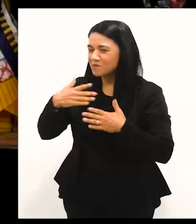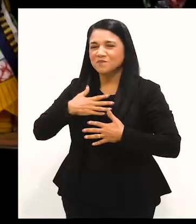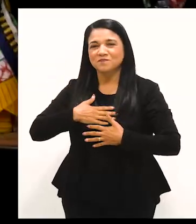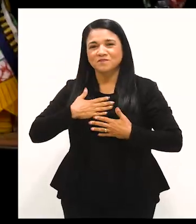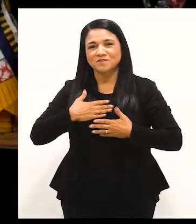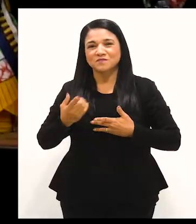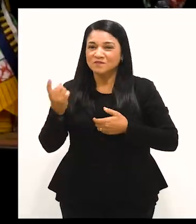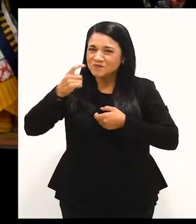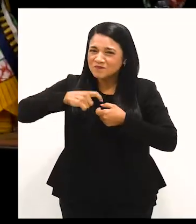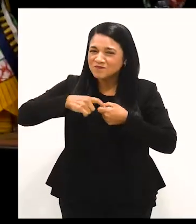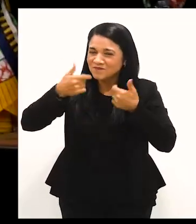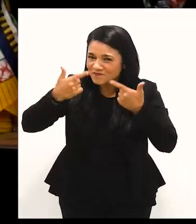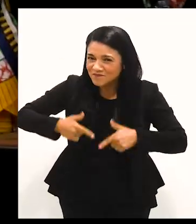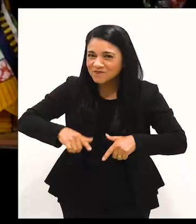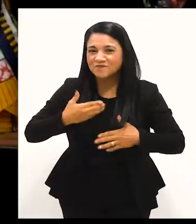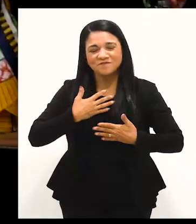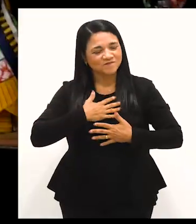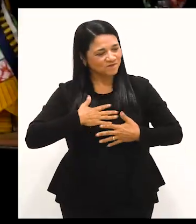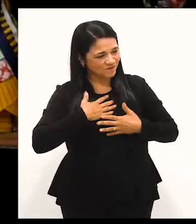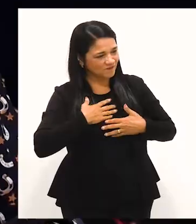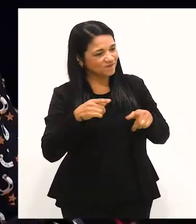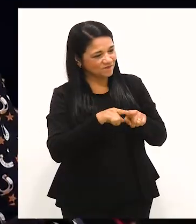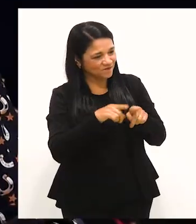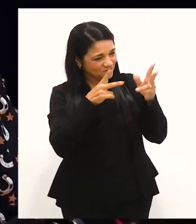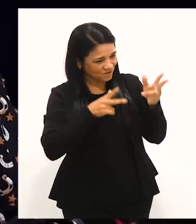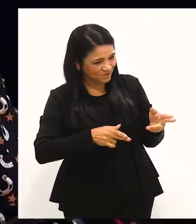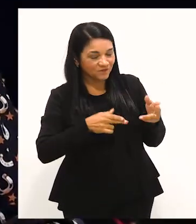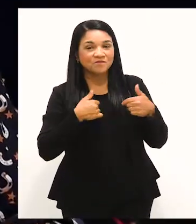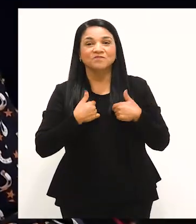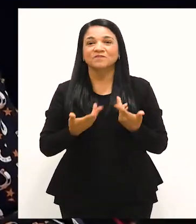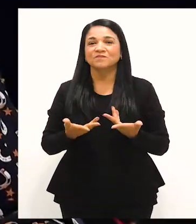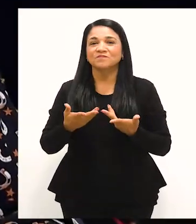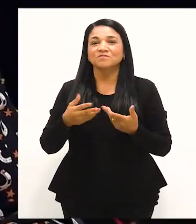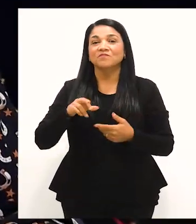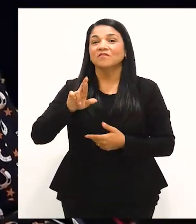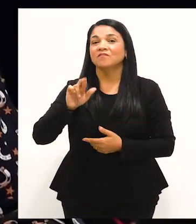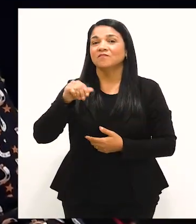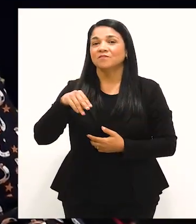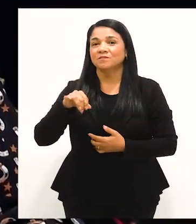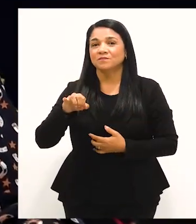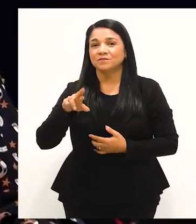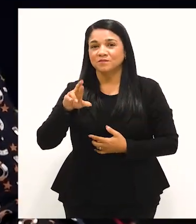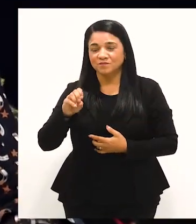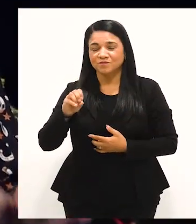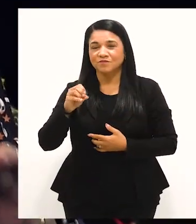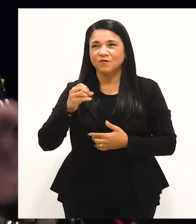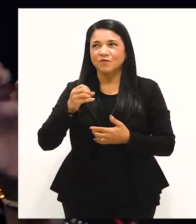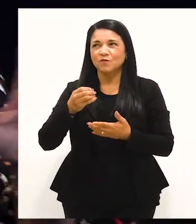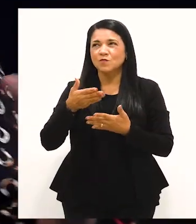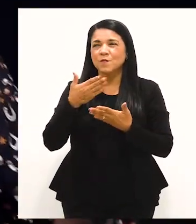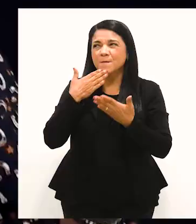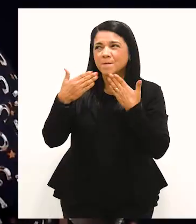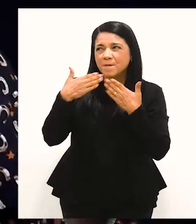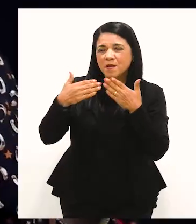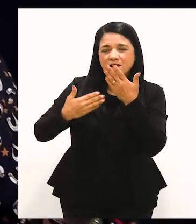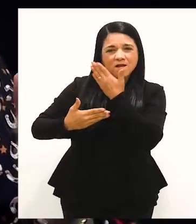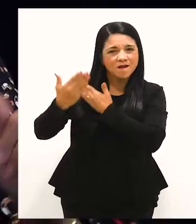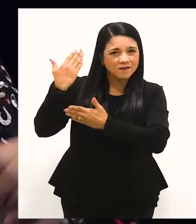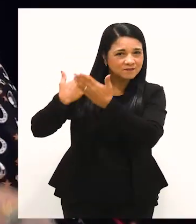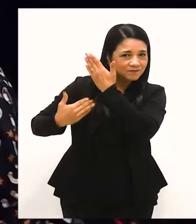um prazer estar aqui novamente, né? Prazer é todo meu, Ramiro. Ramiro, vamos começar a falar lá